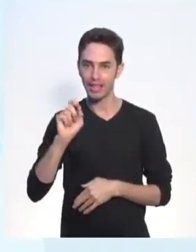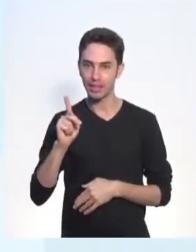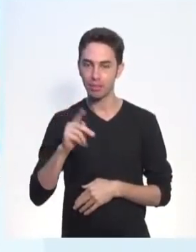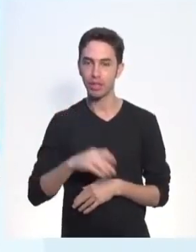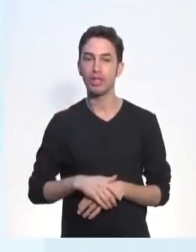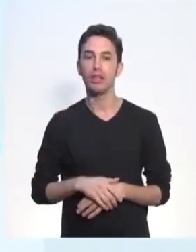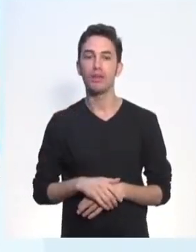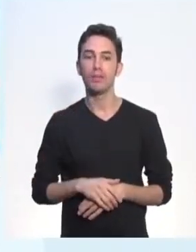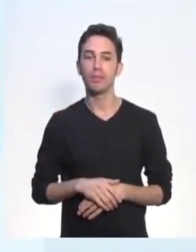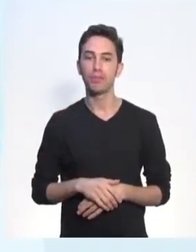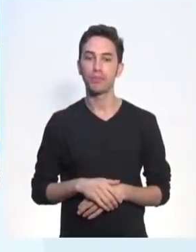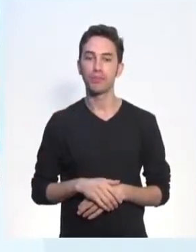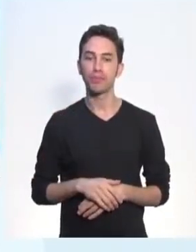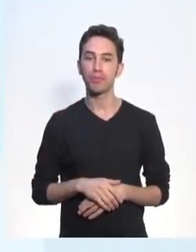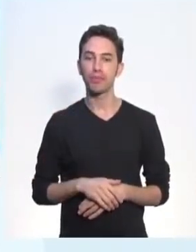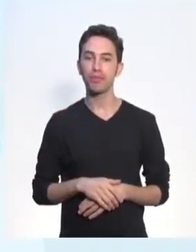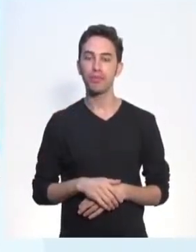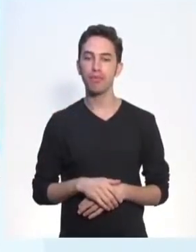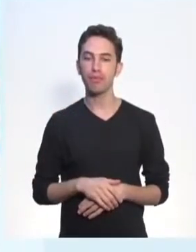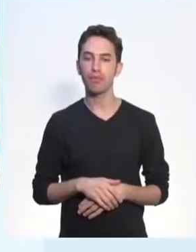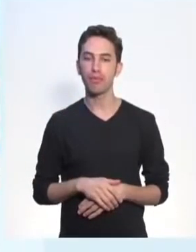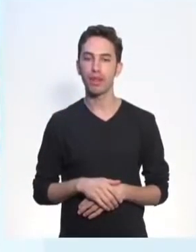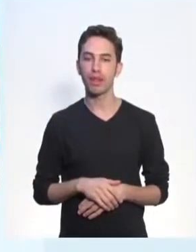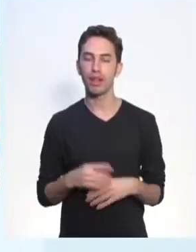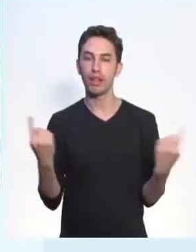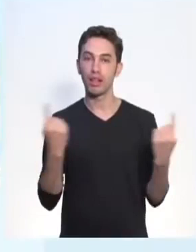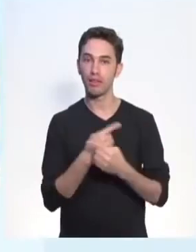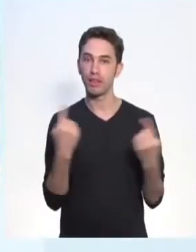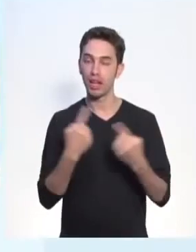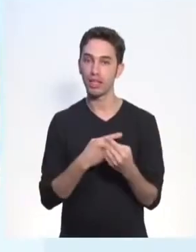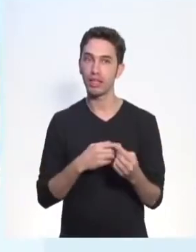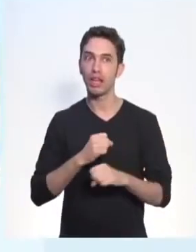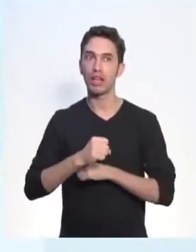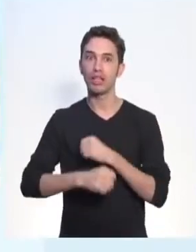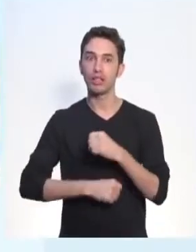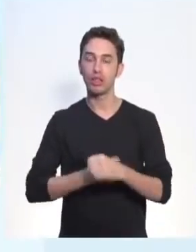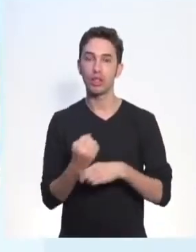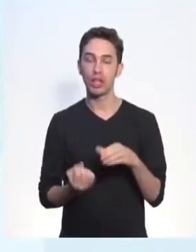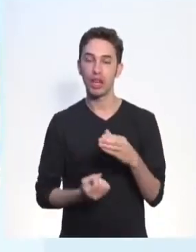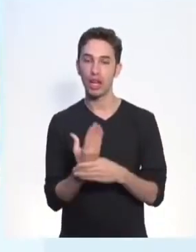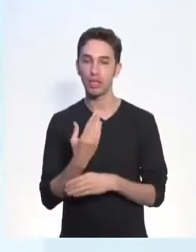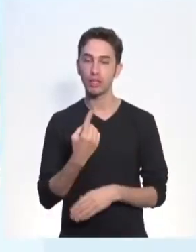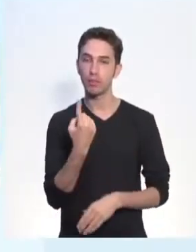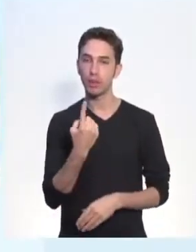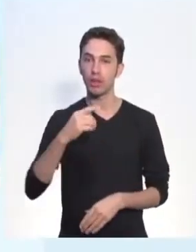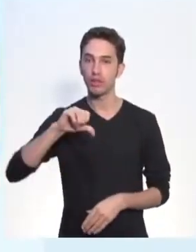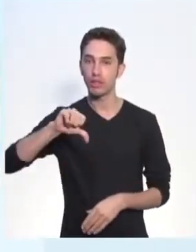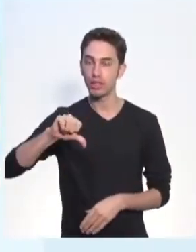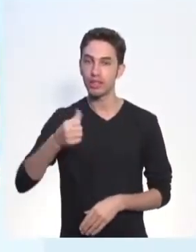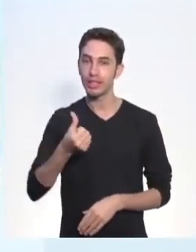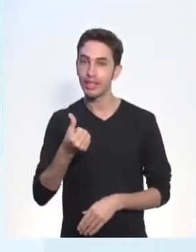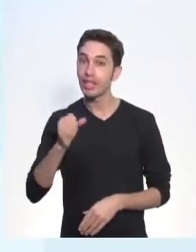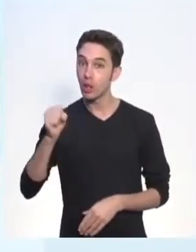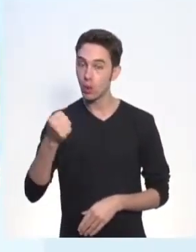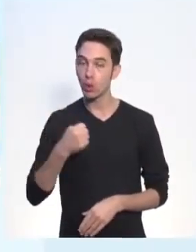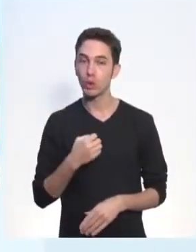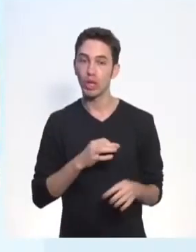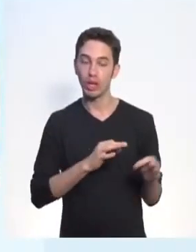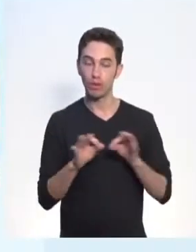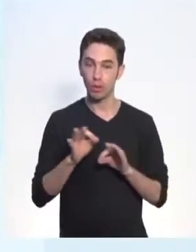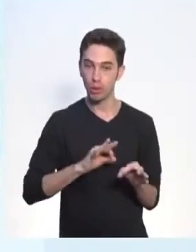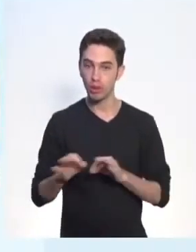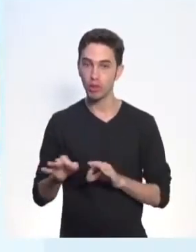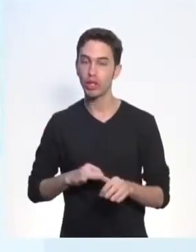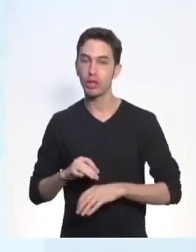Chateaubriand. Ele está na Avenida Paulista desde 1968. É um edifício projetado por